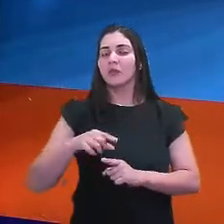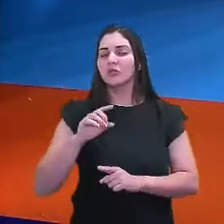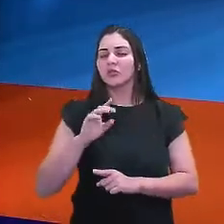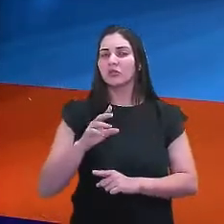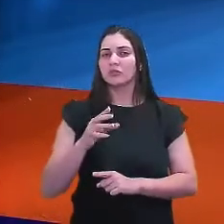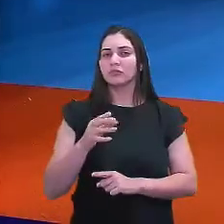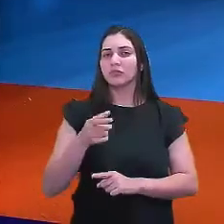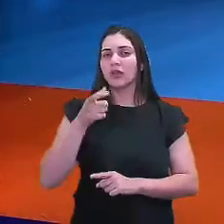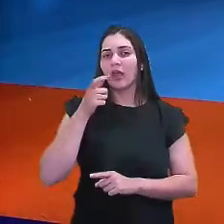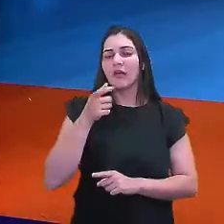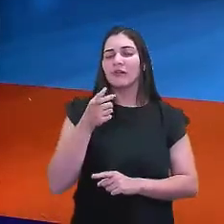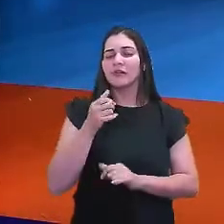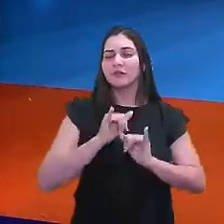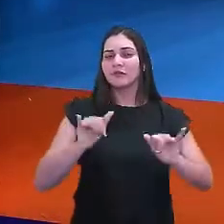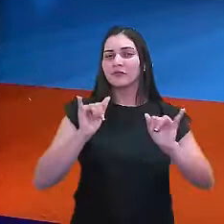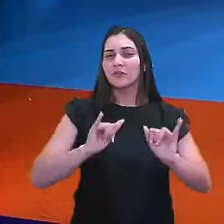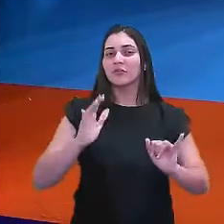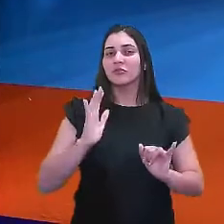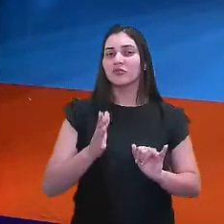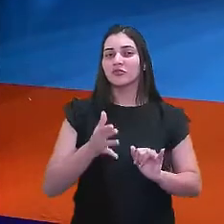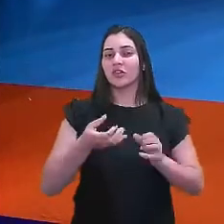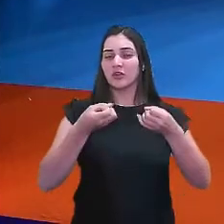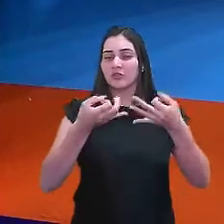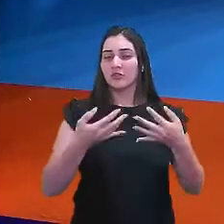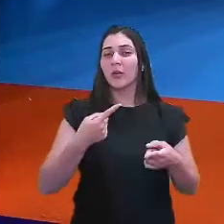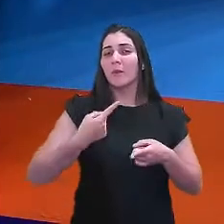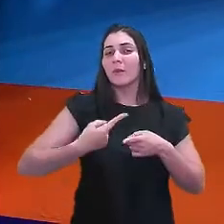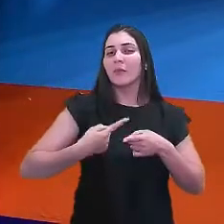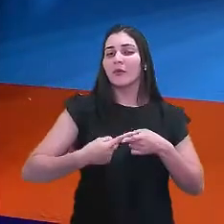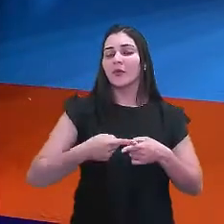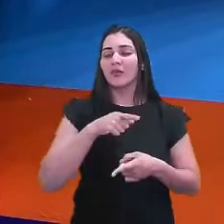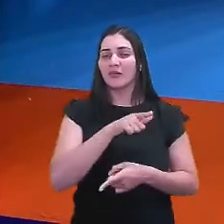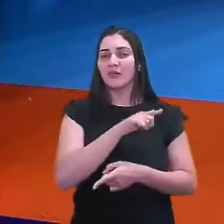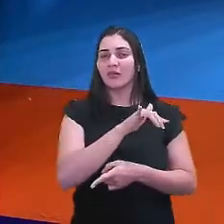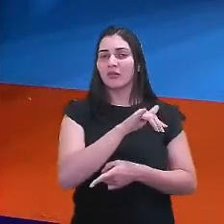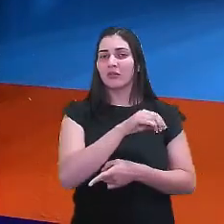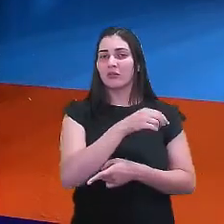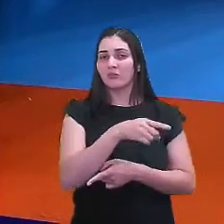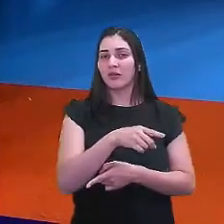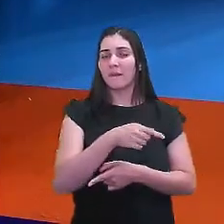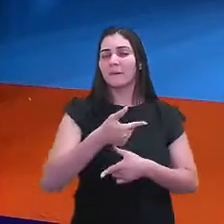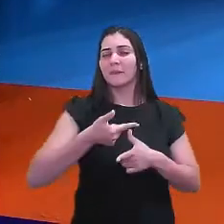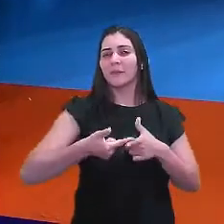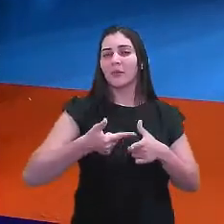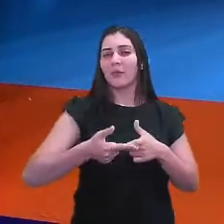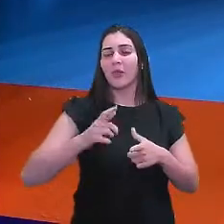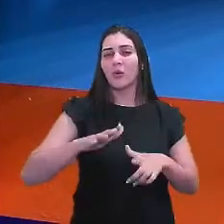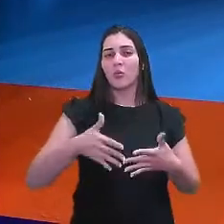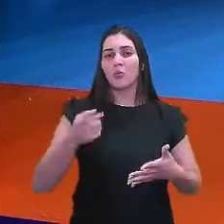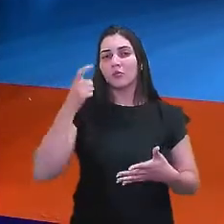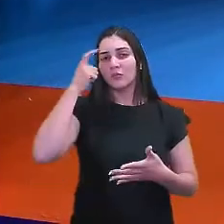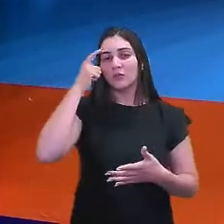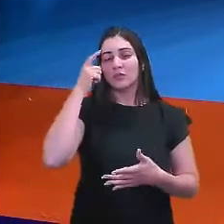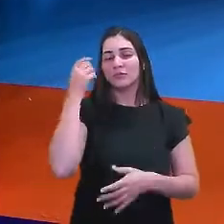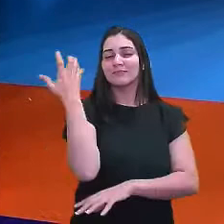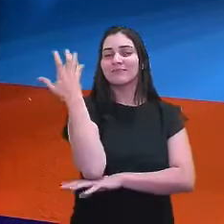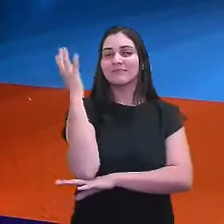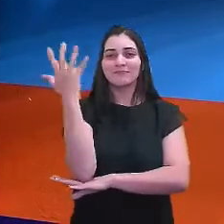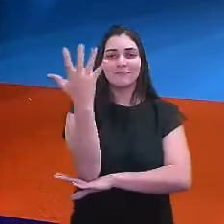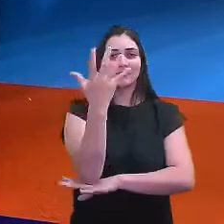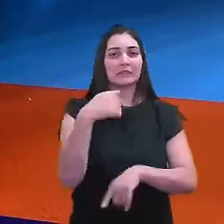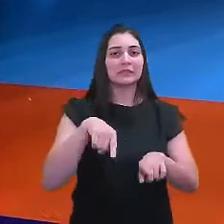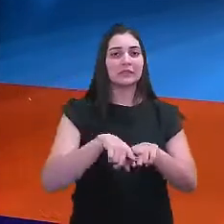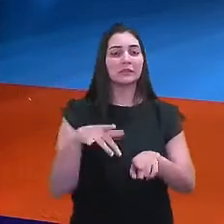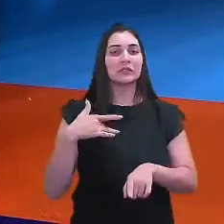informações que já estão aí já dizem por que os lixões são tão deletérios, são tão nocivos quando a gente pensa em meio ambiente, quando a gente pensa em saúde. E